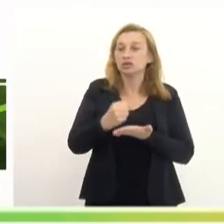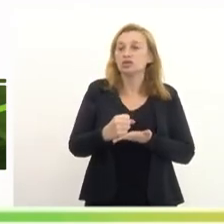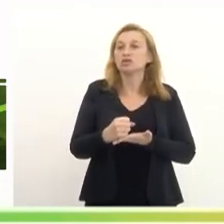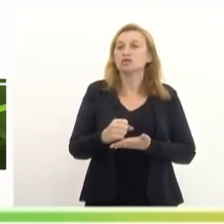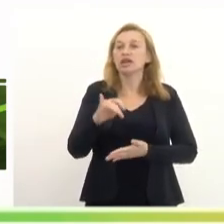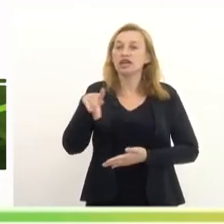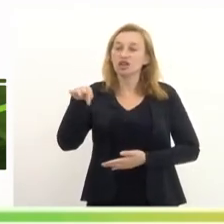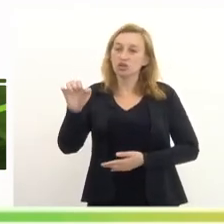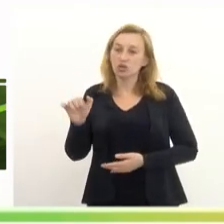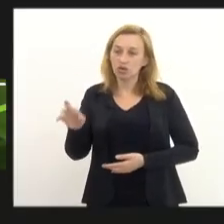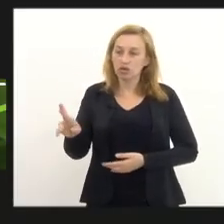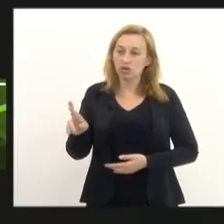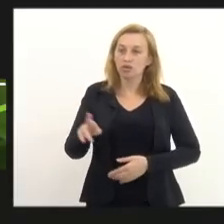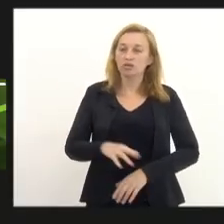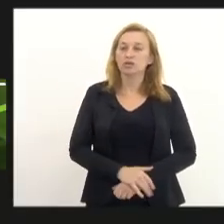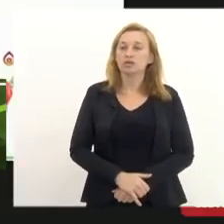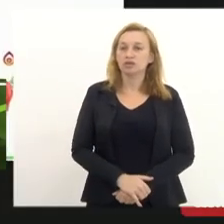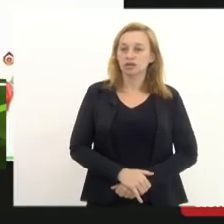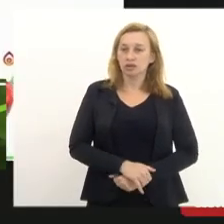Equinor.